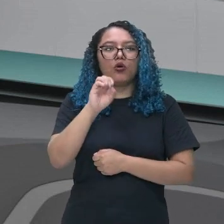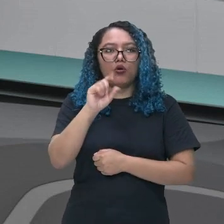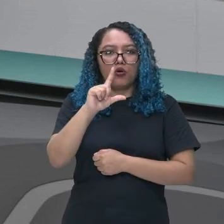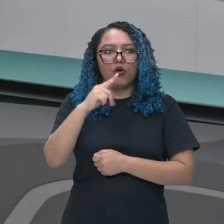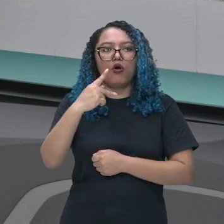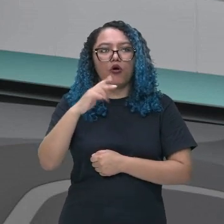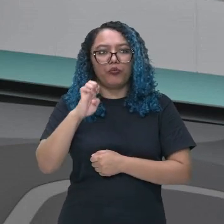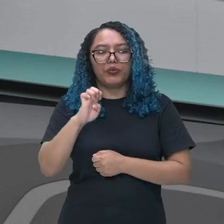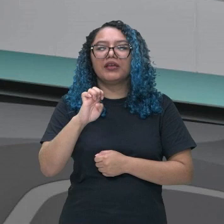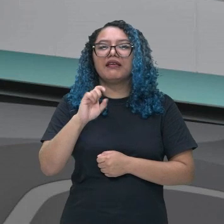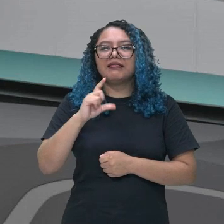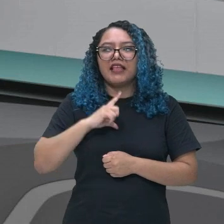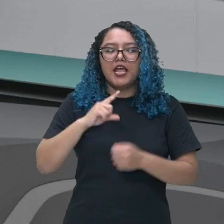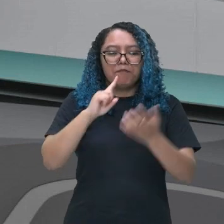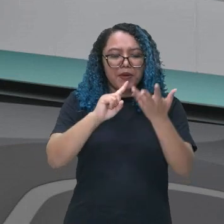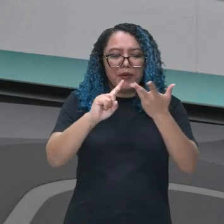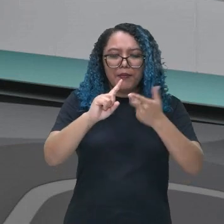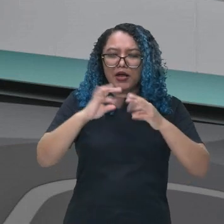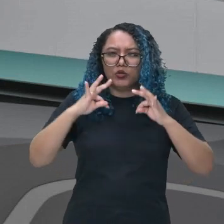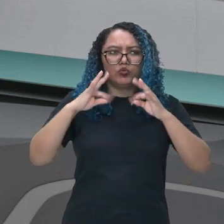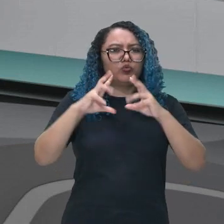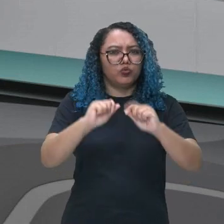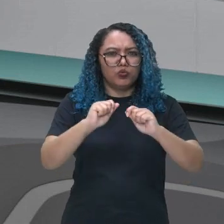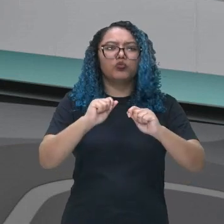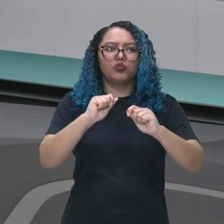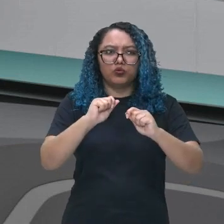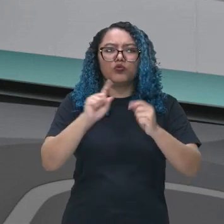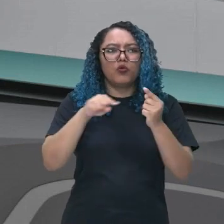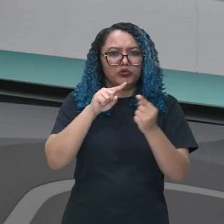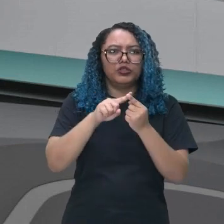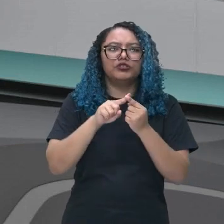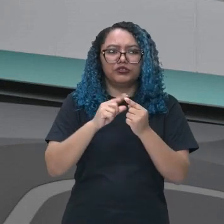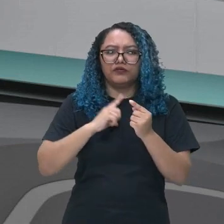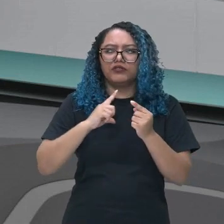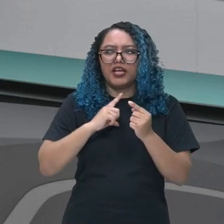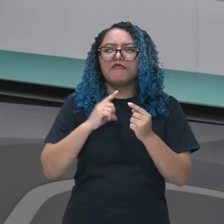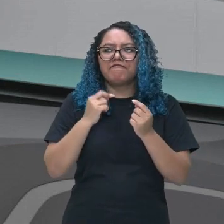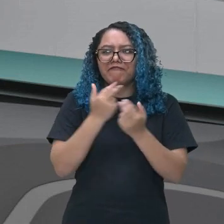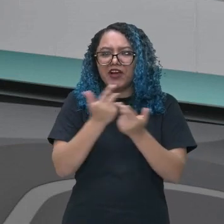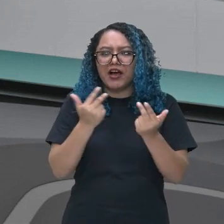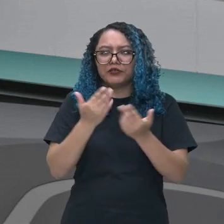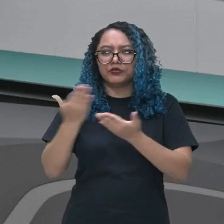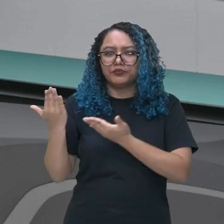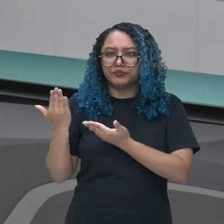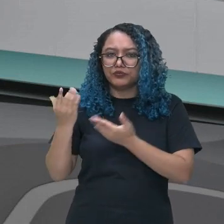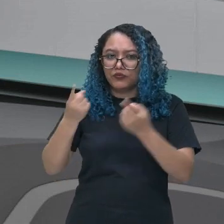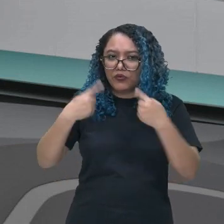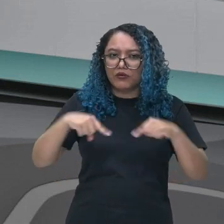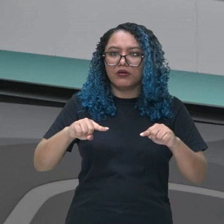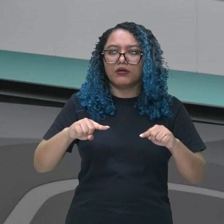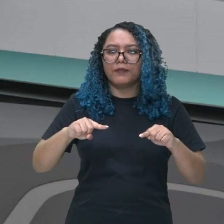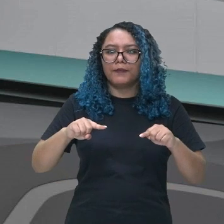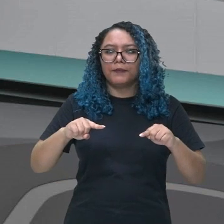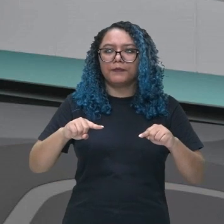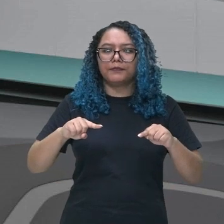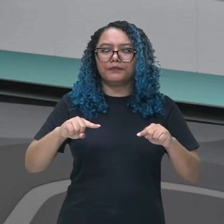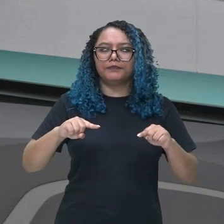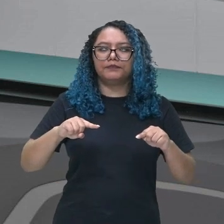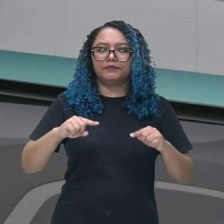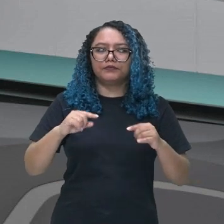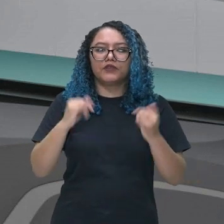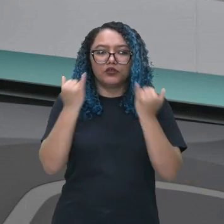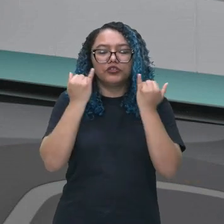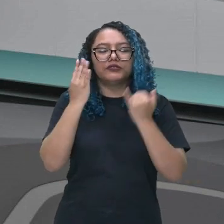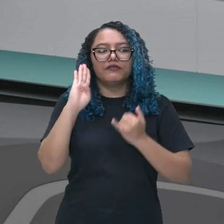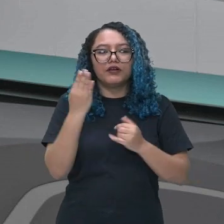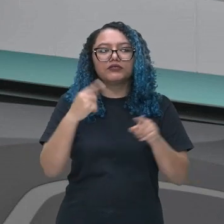vocês viram, tá? To entertain e provoke. Aqui, ó. Vamos lá. Notícias falsas também são usadas